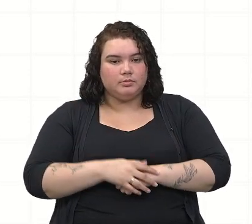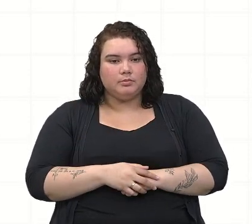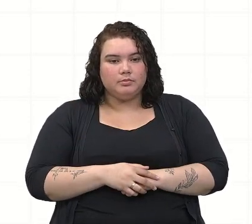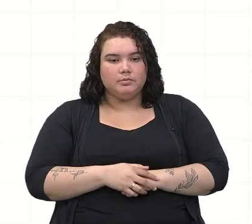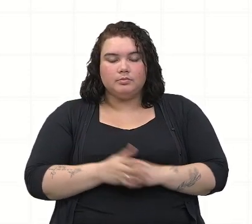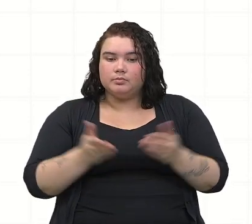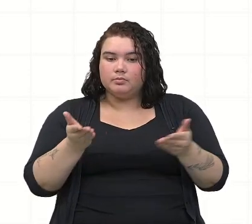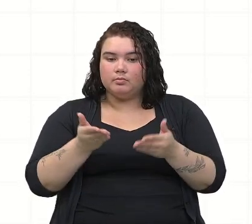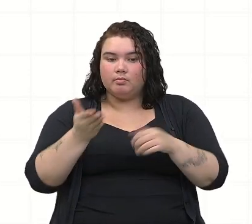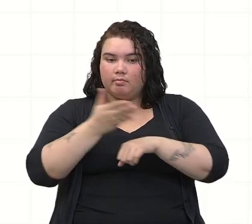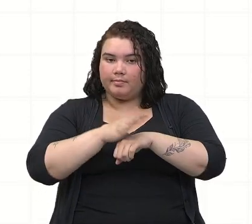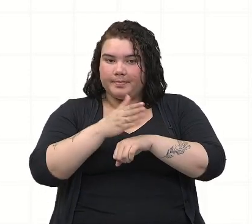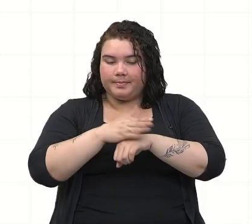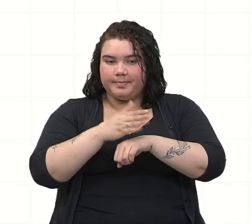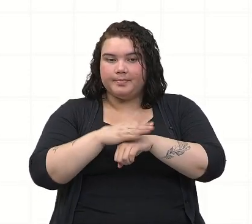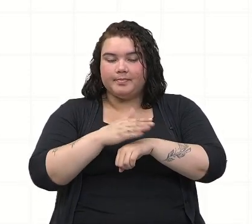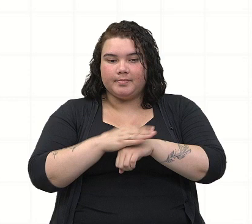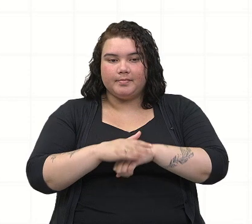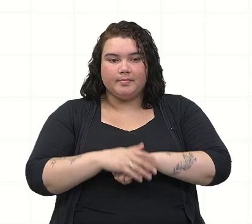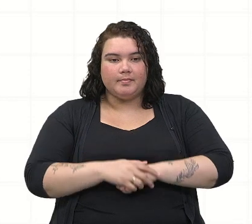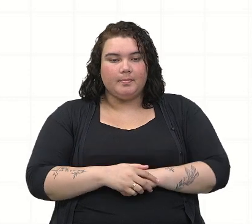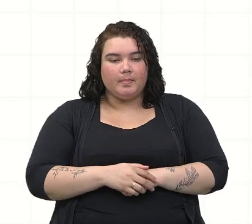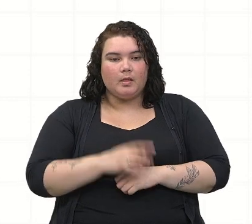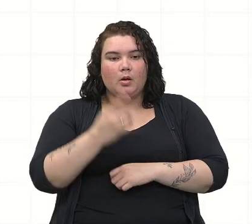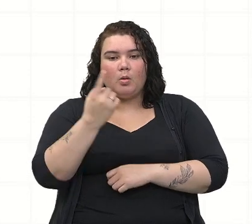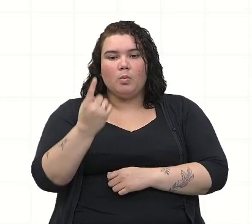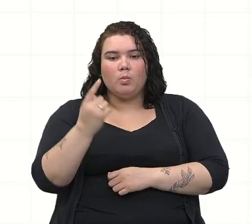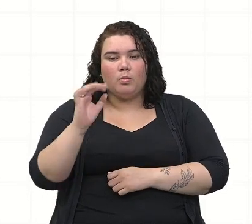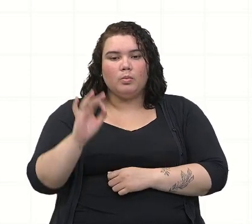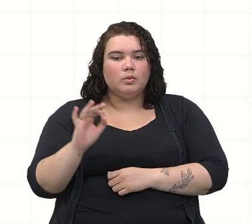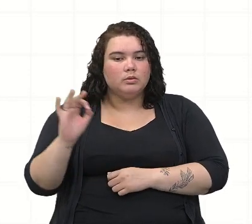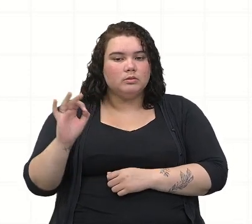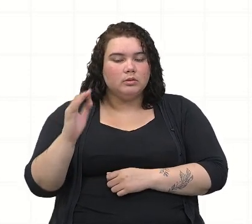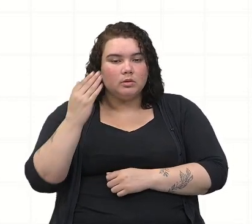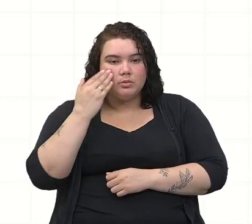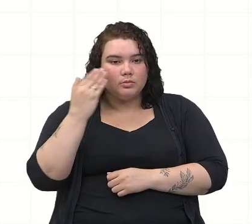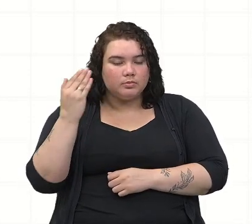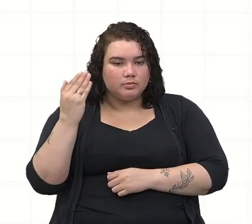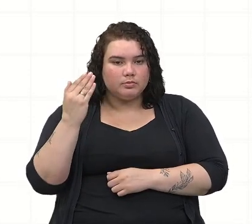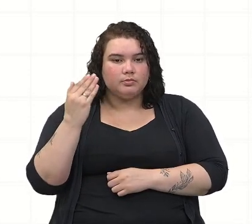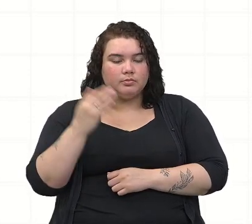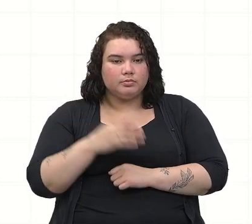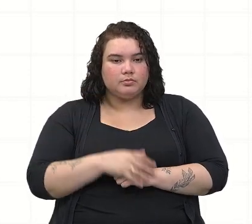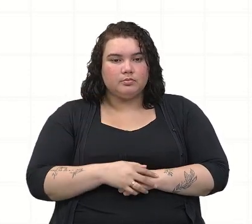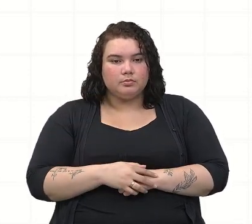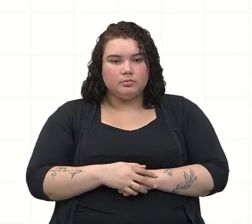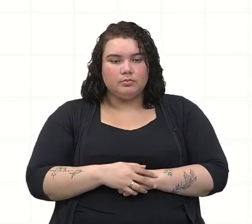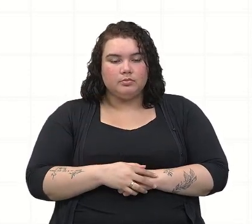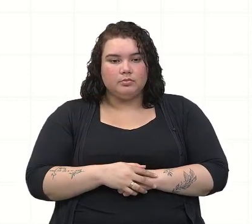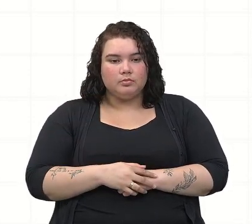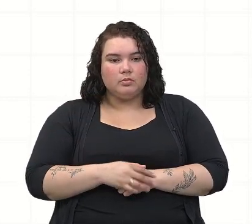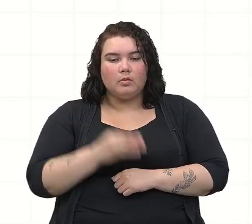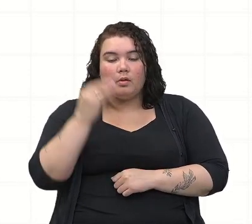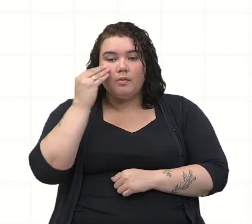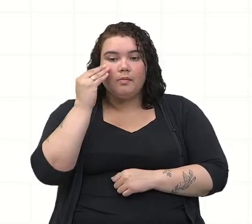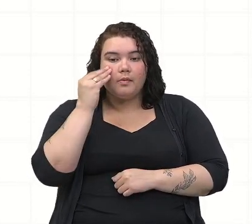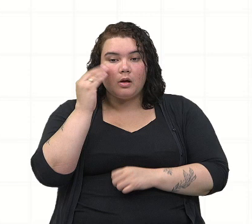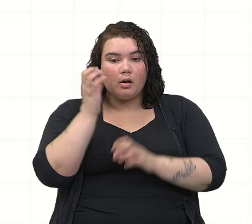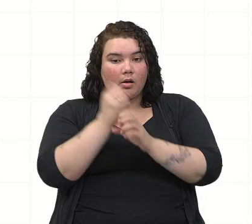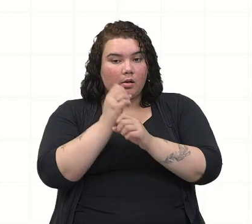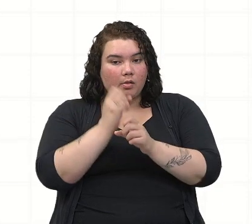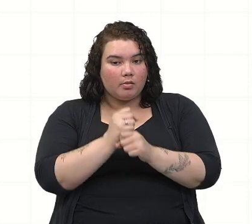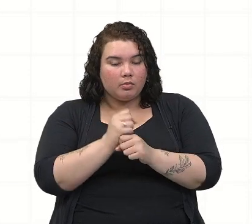Então, vamos praticar 1%, tá? Então, nós não vamos, para fazermos os cálculos, nós